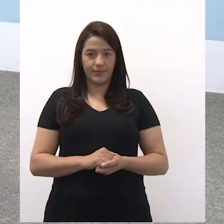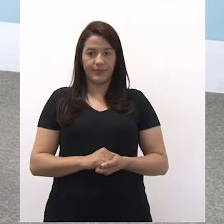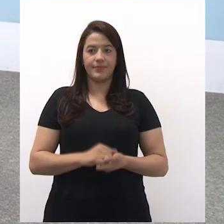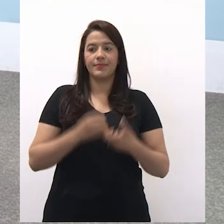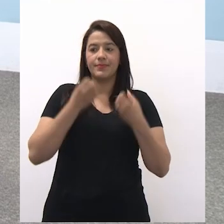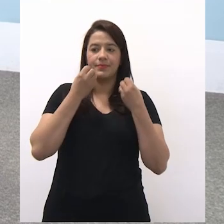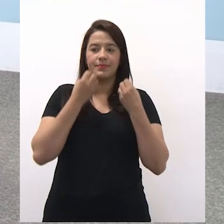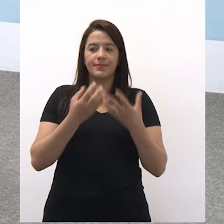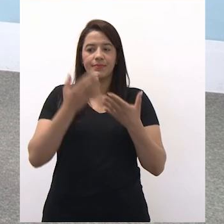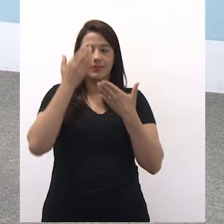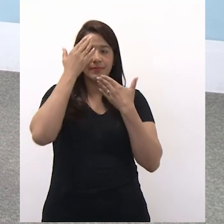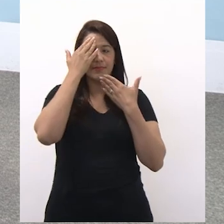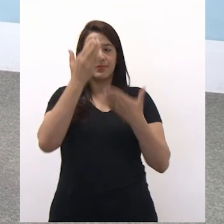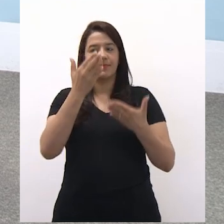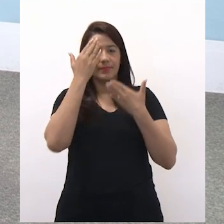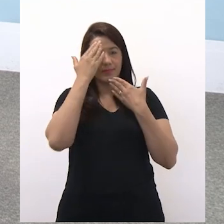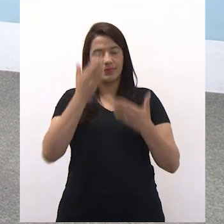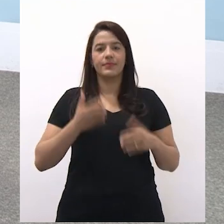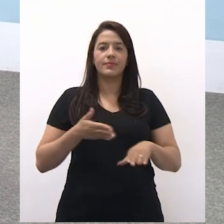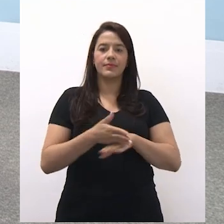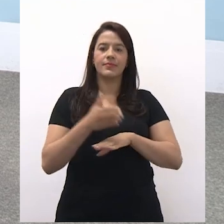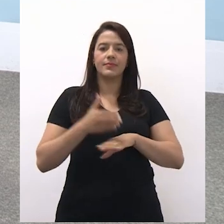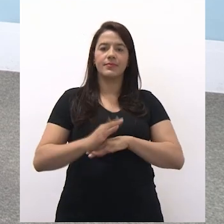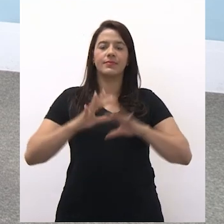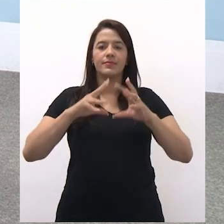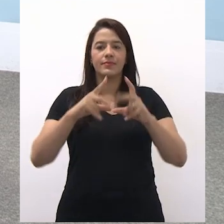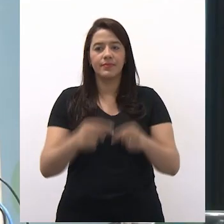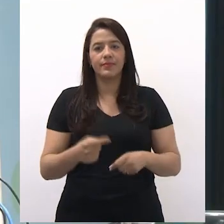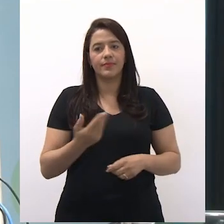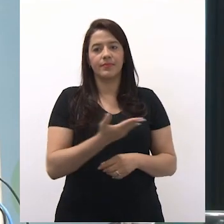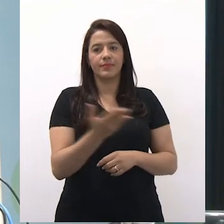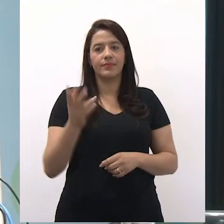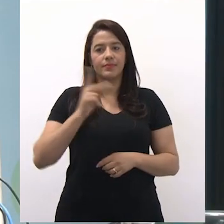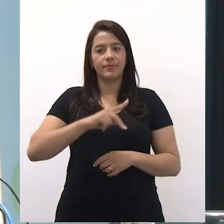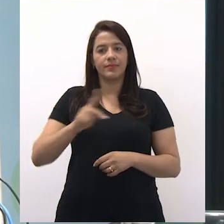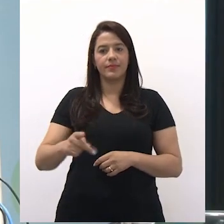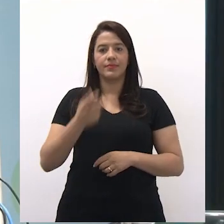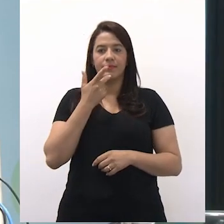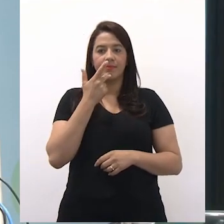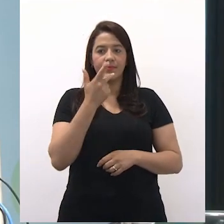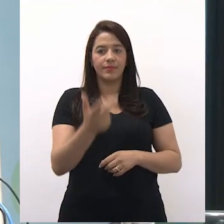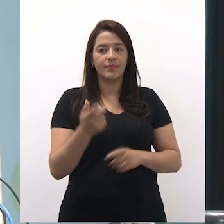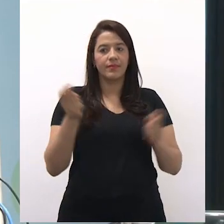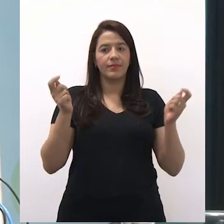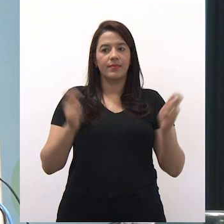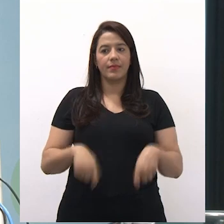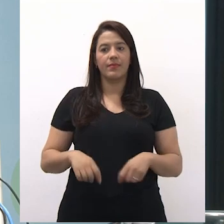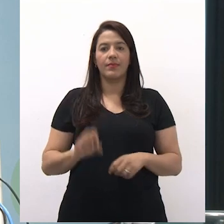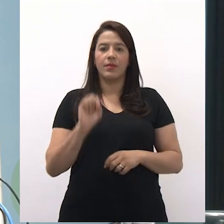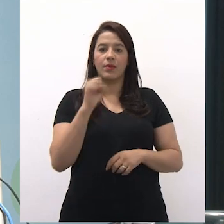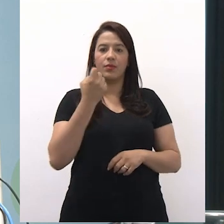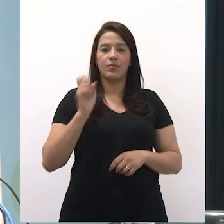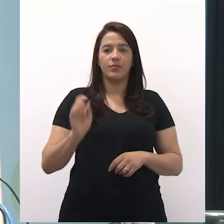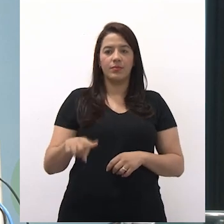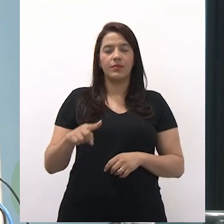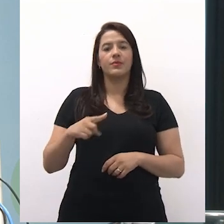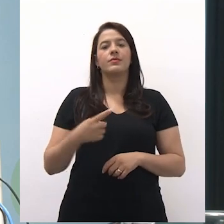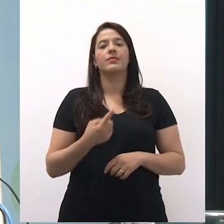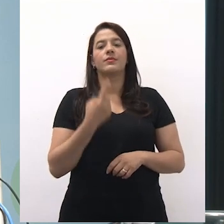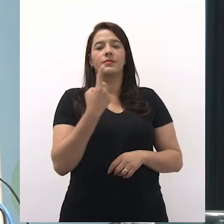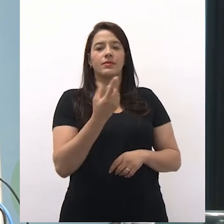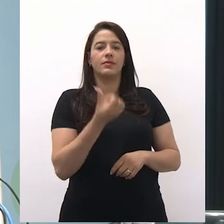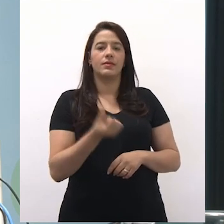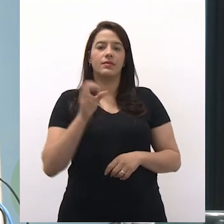Muito obrigado à participação de todos os professores. Para informar, aí nós estamos aí com